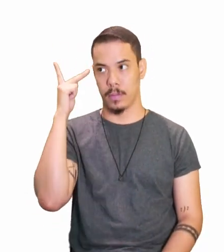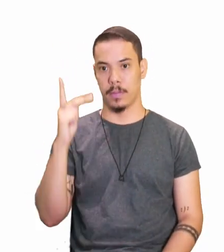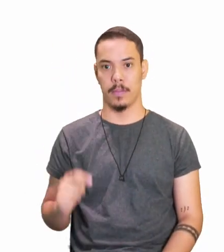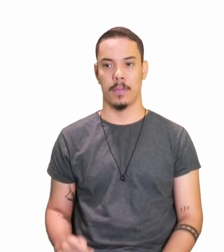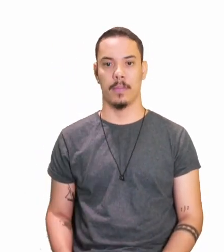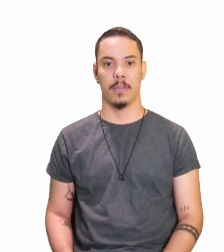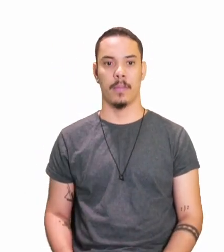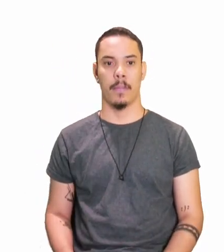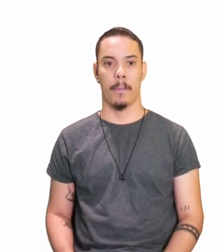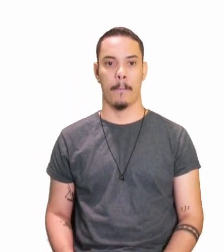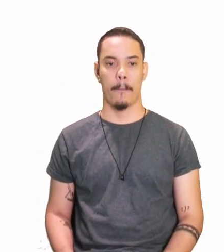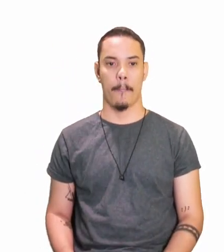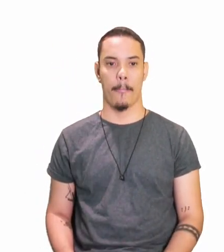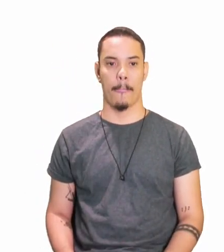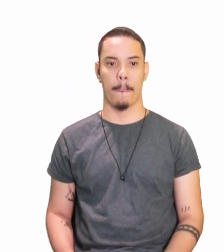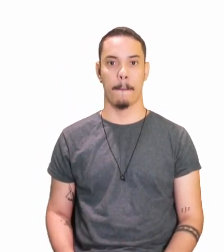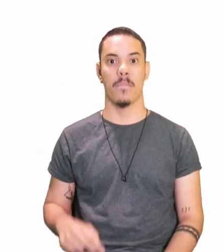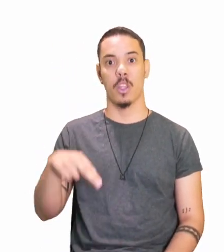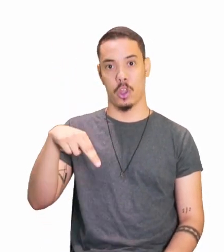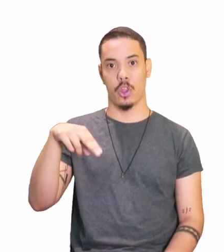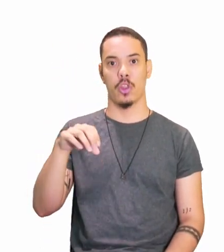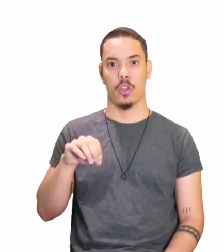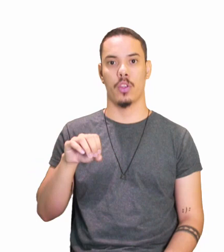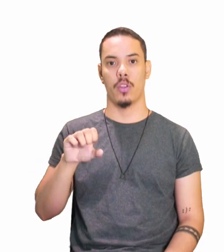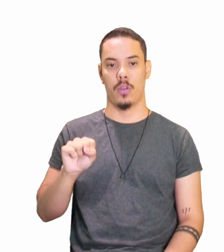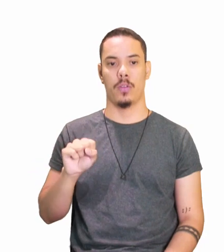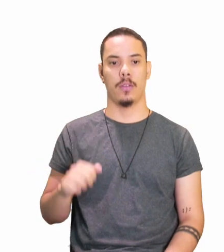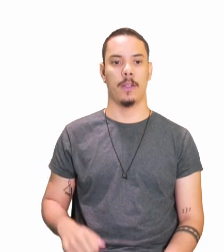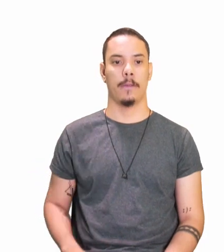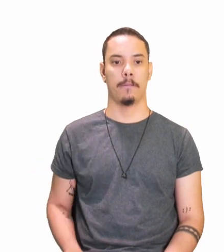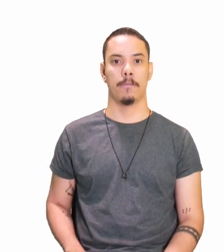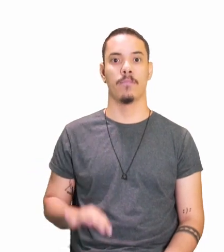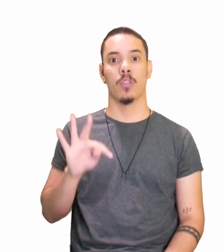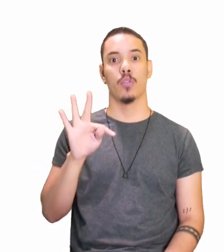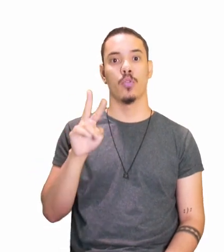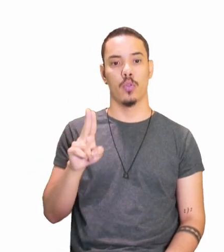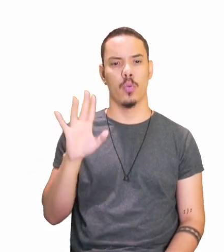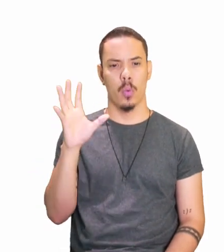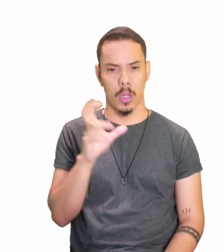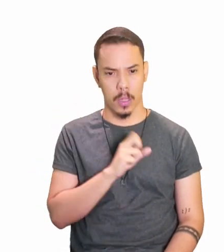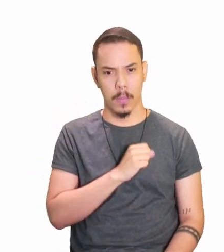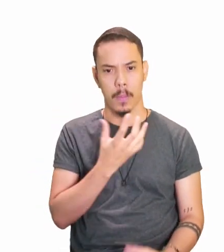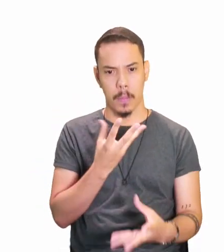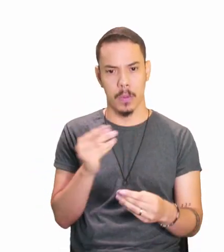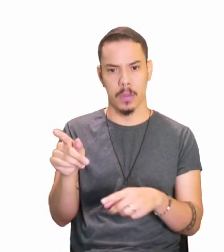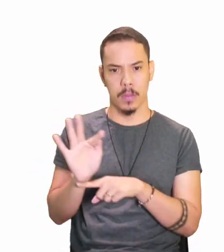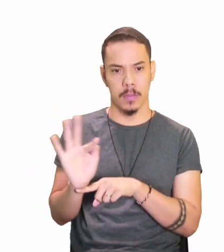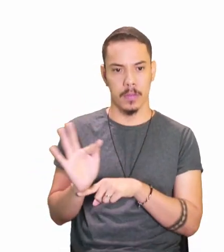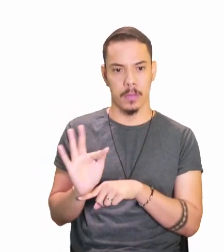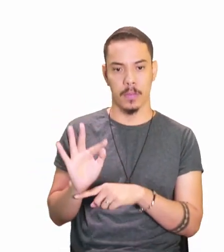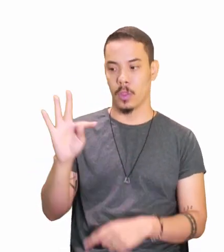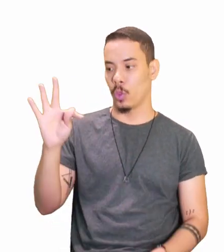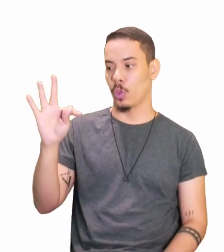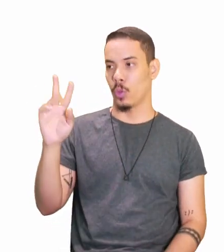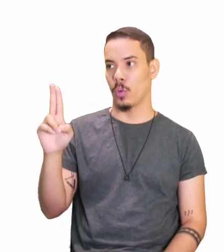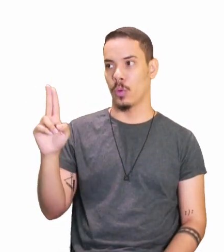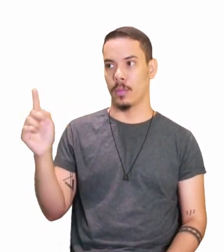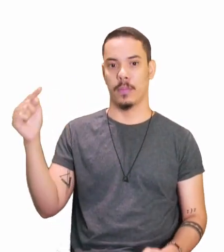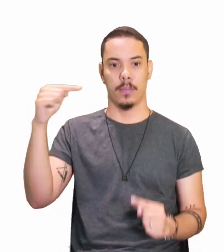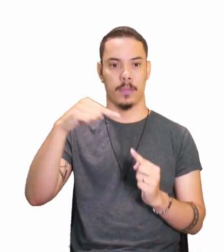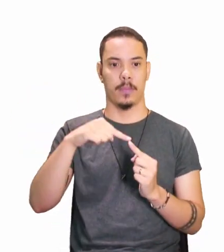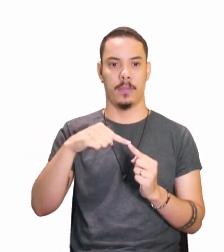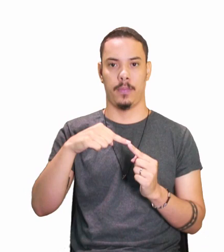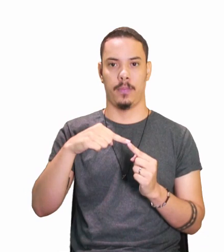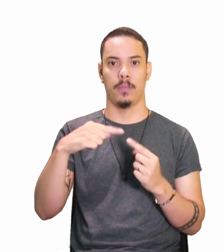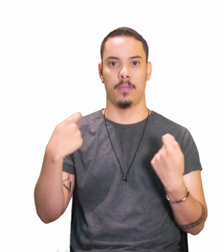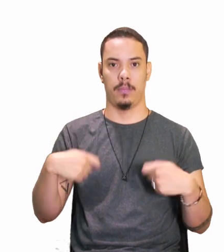ó. Primeira pessoa do plural, tá? Tu amas muito esse filme, ó. Tu, segunda pessoa, então tem que